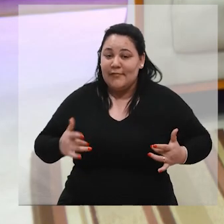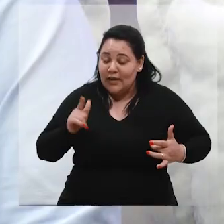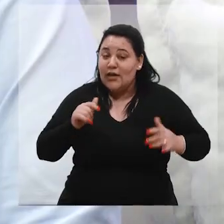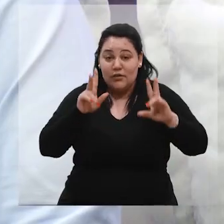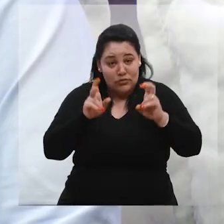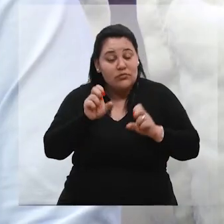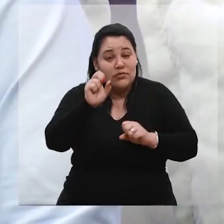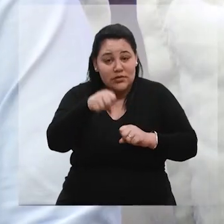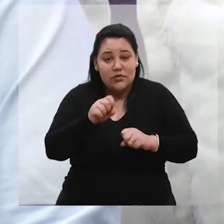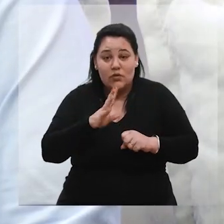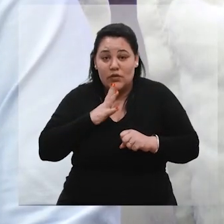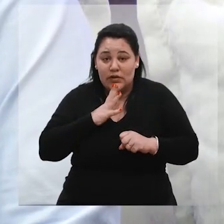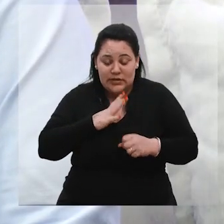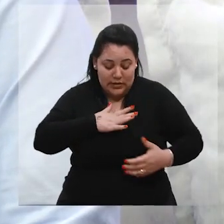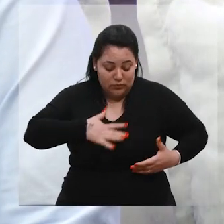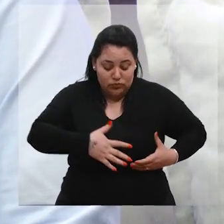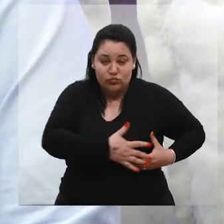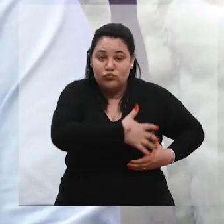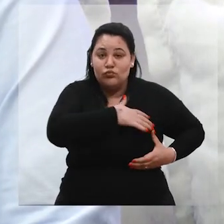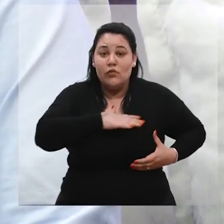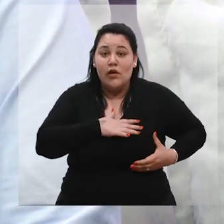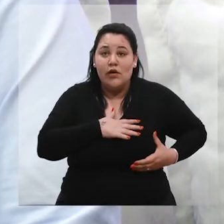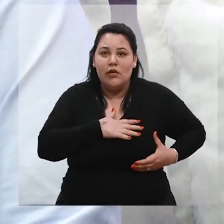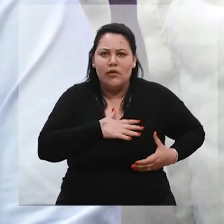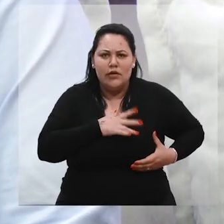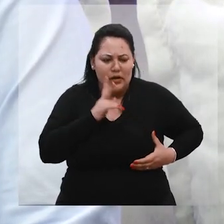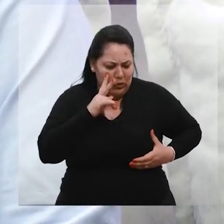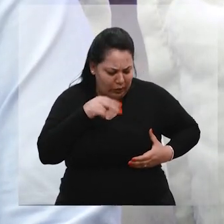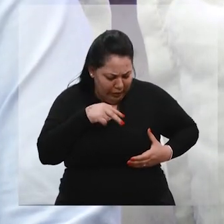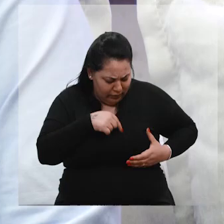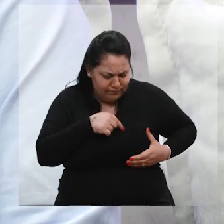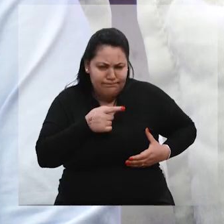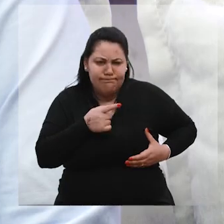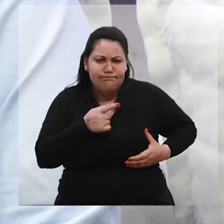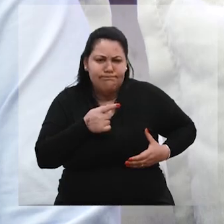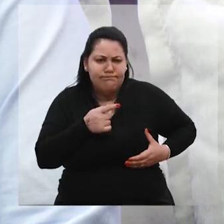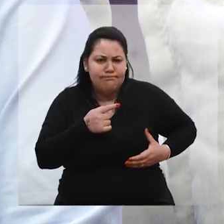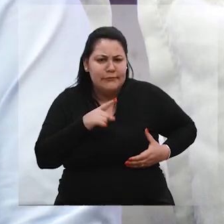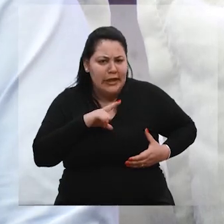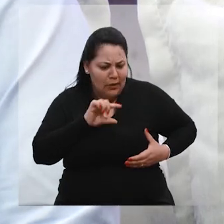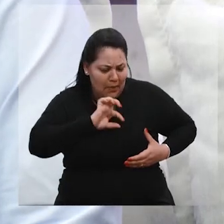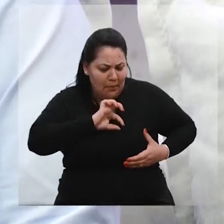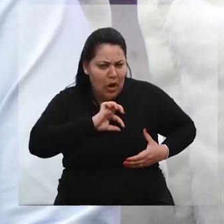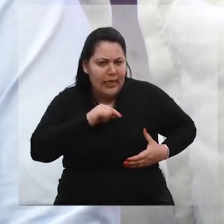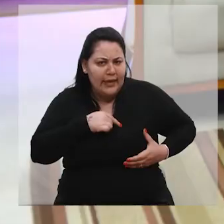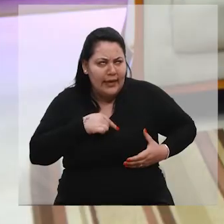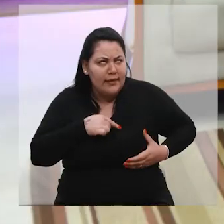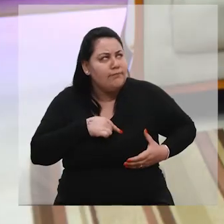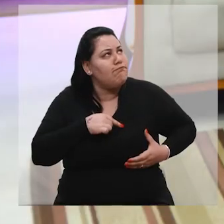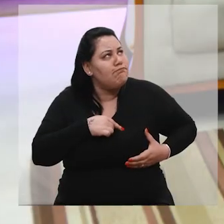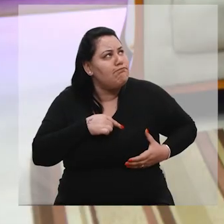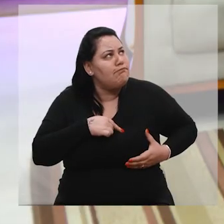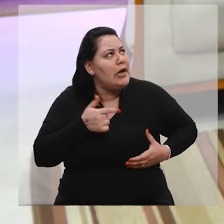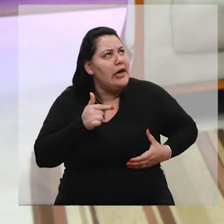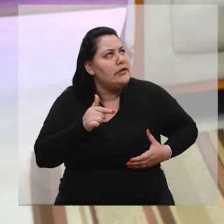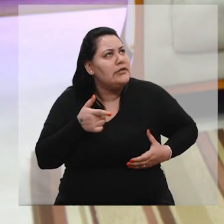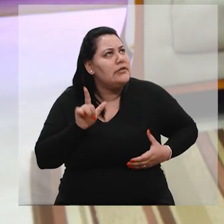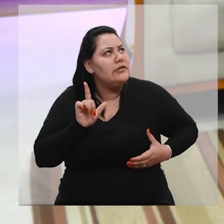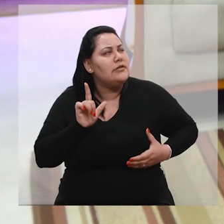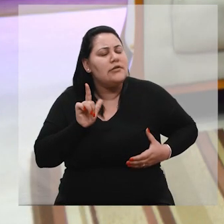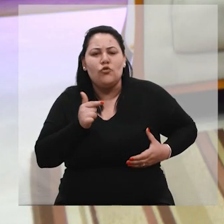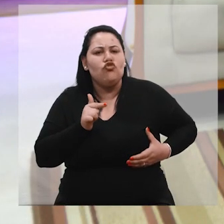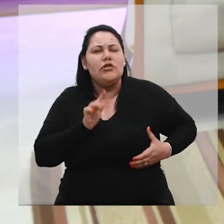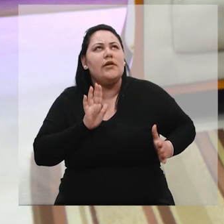né? Sobre tu conhecer a tua mama e tu ver, bom, olha só, apareceu essa bolinha, que foi o que, né, a Milena teve. Ela